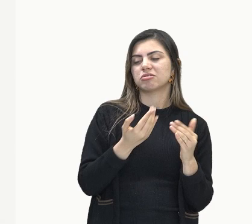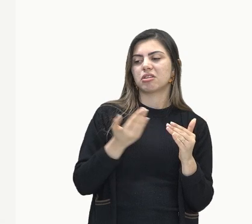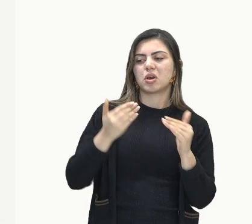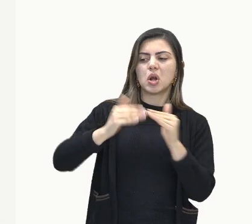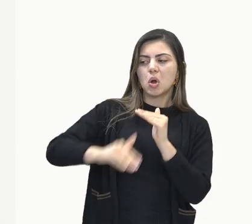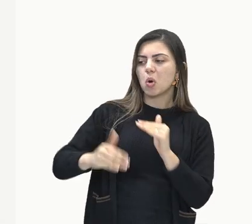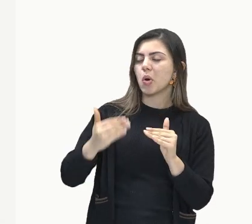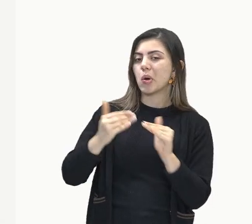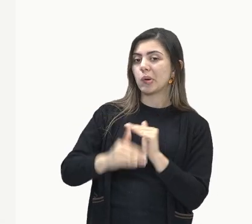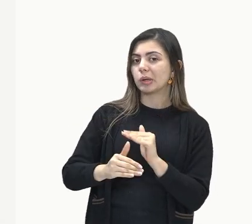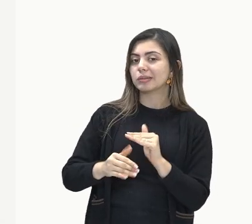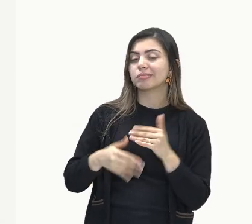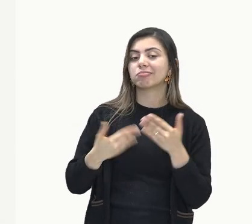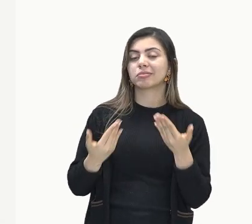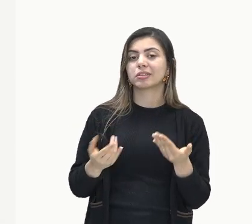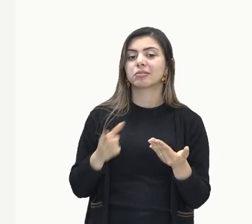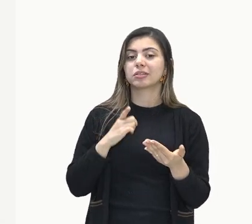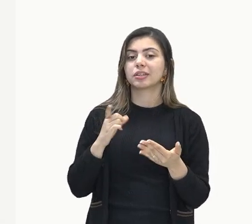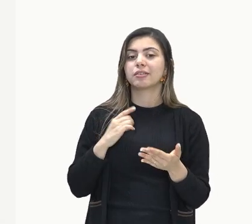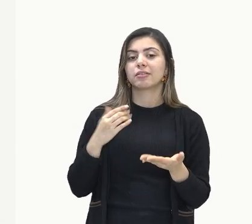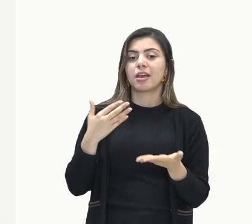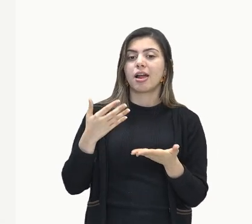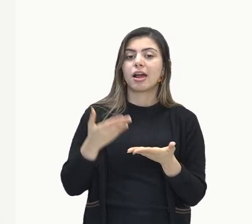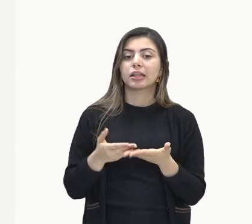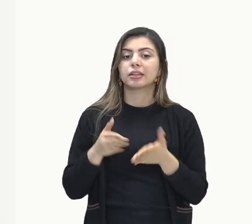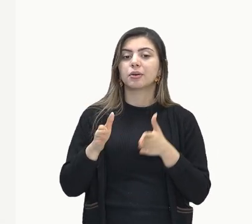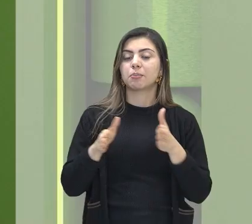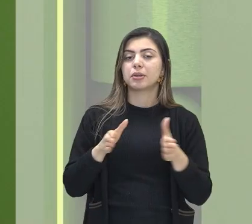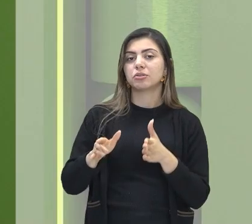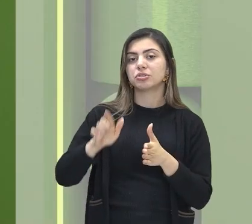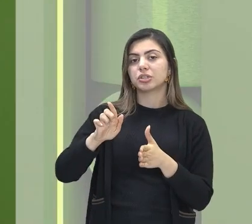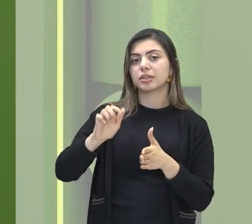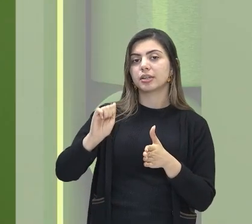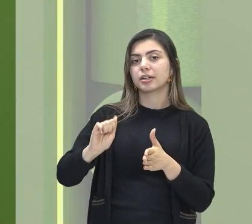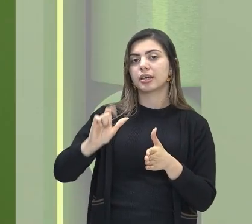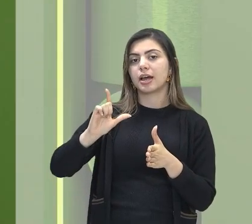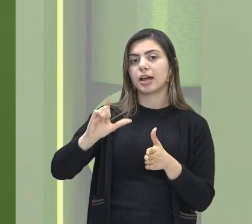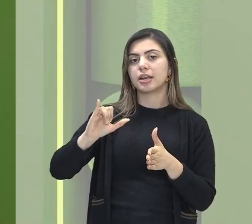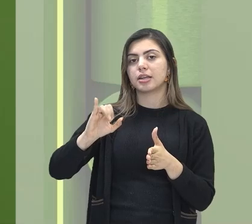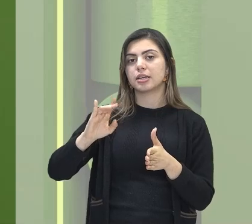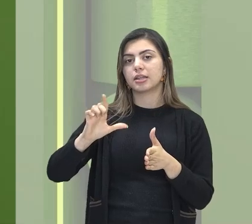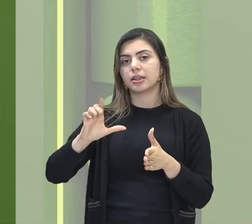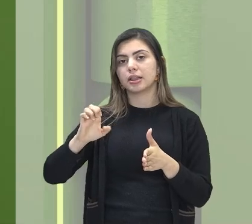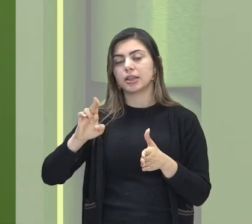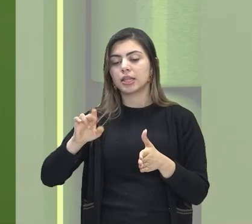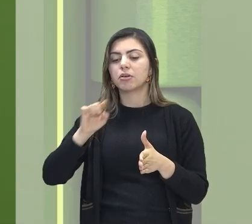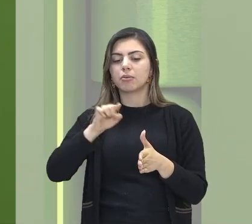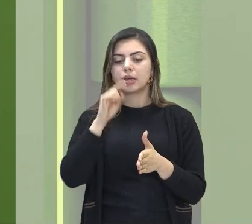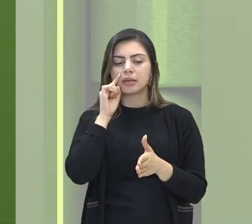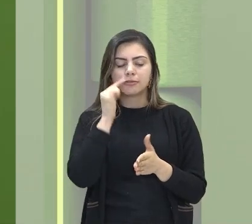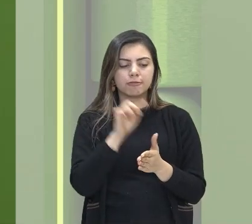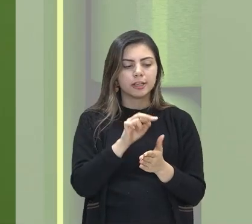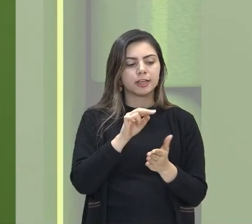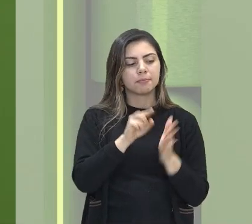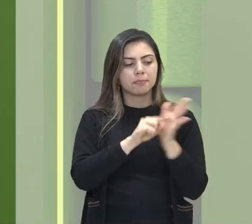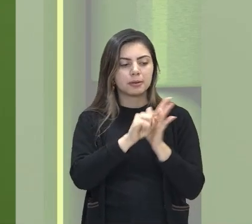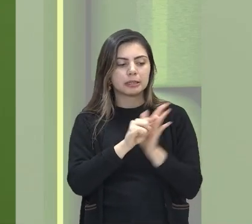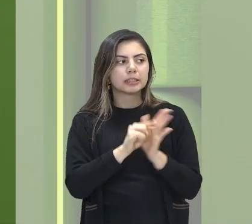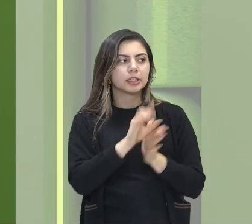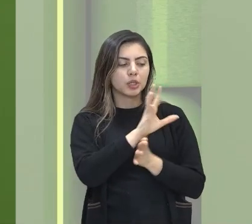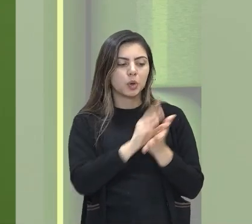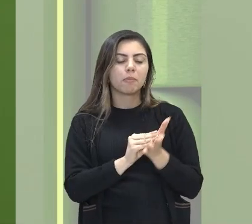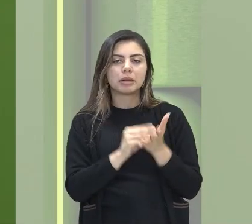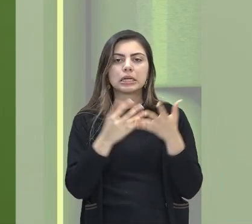Copérnico, até a época de Galileu, por exemplo, que adota, né, em suas pesquisas o modelo de Nicolau